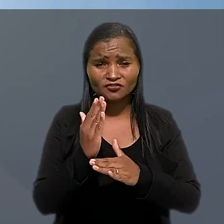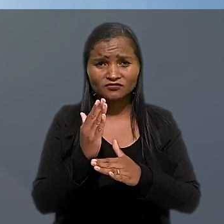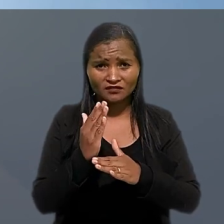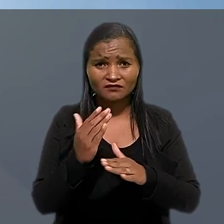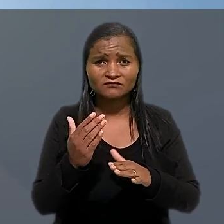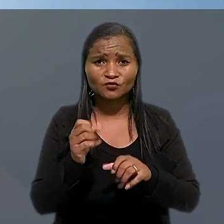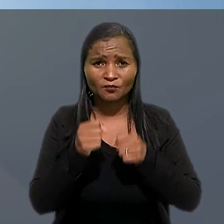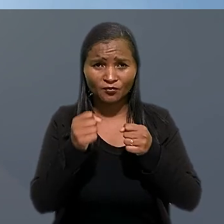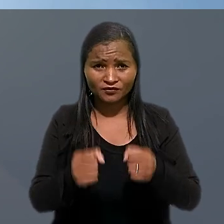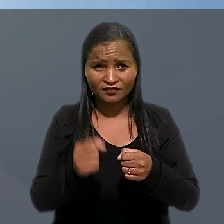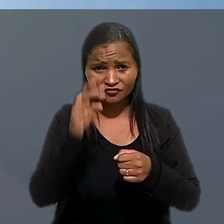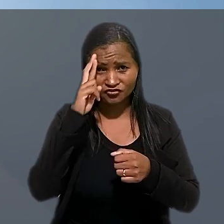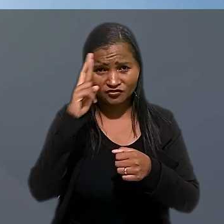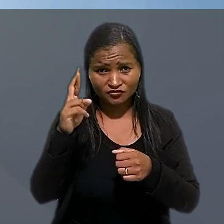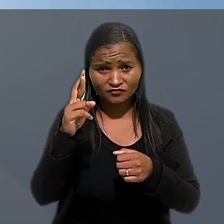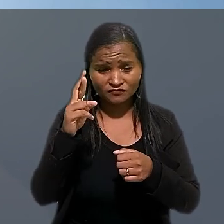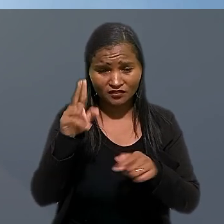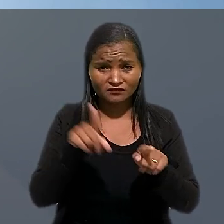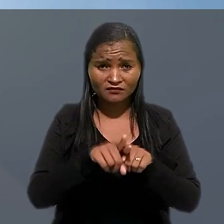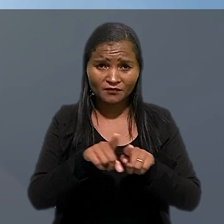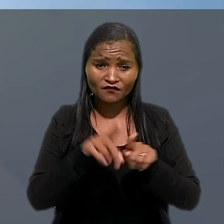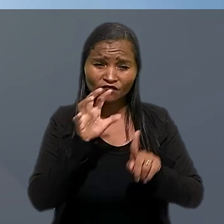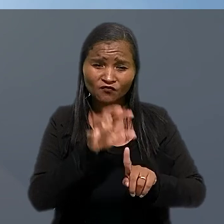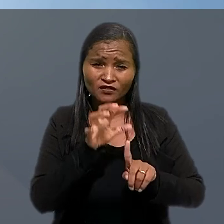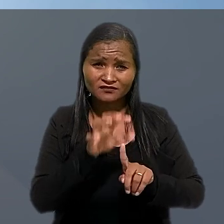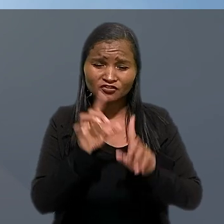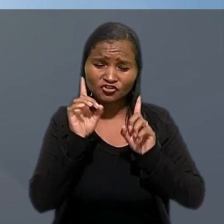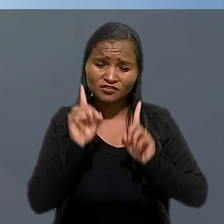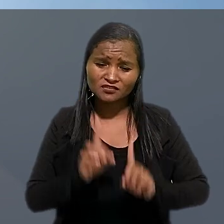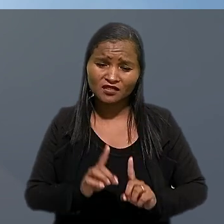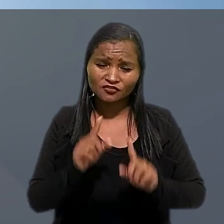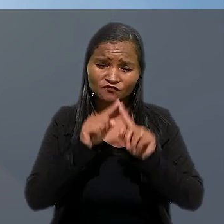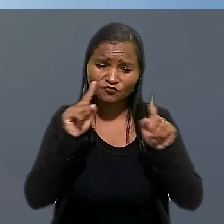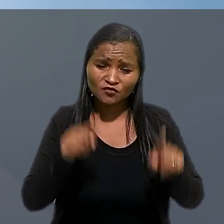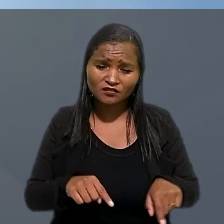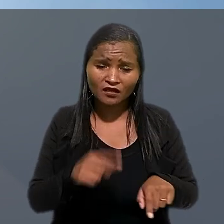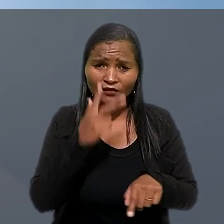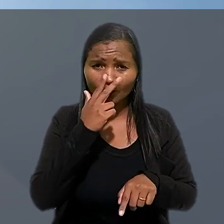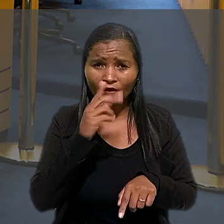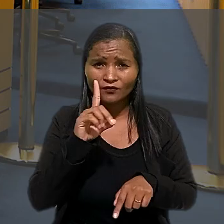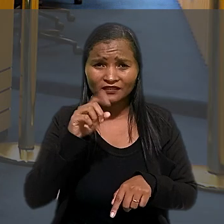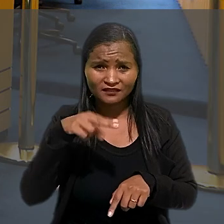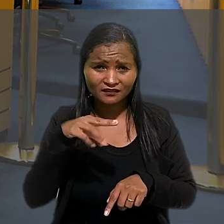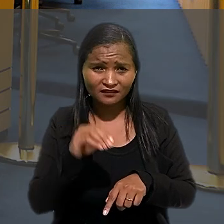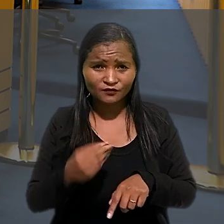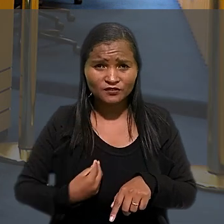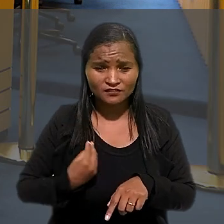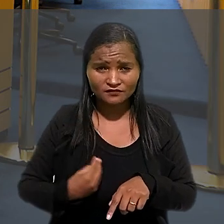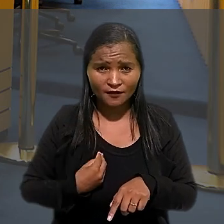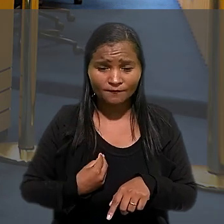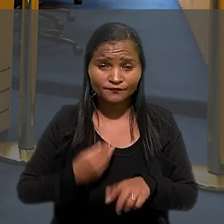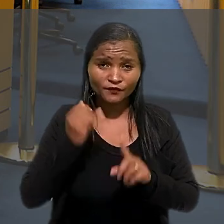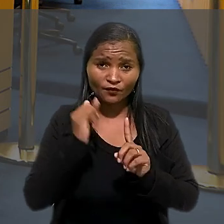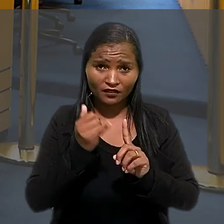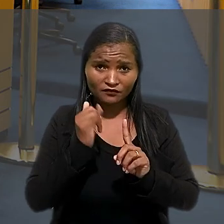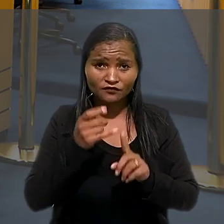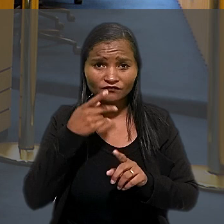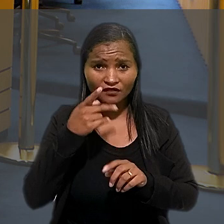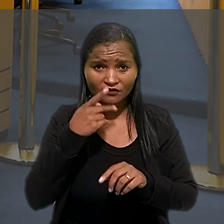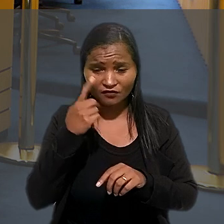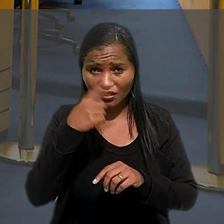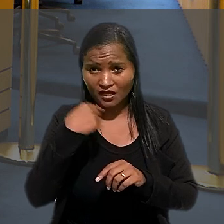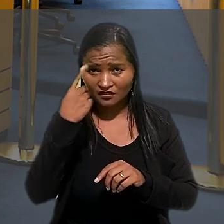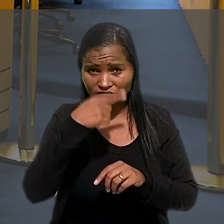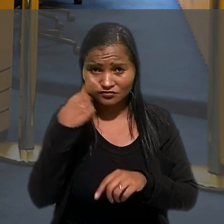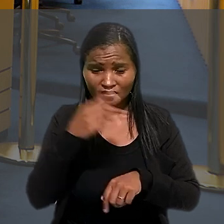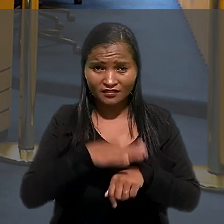diretivo e atinge a dignidade do empregado, configurando dano existencial. O relator destacou que a prestação de